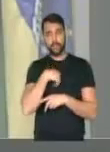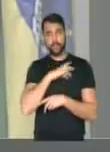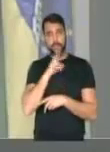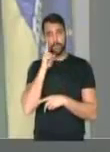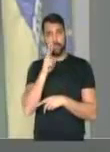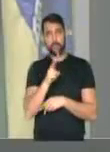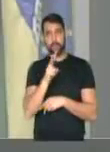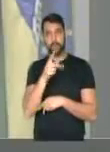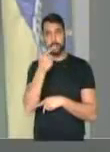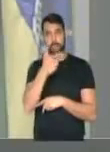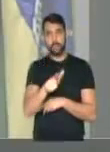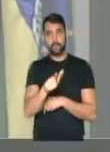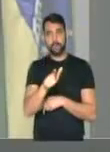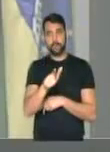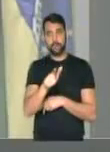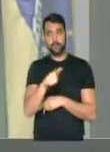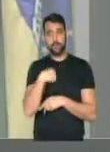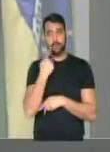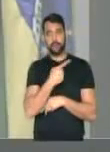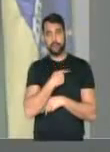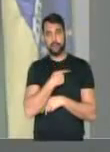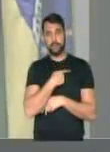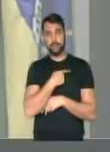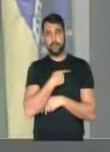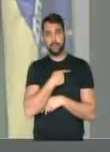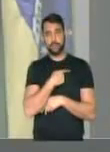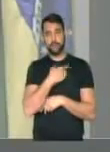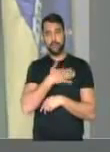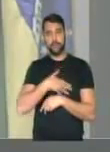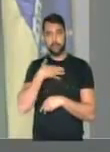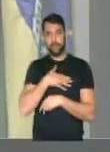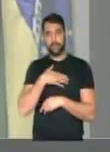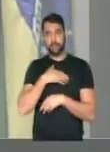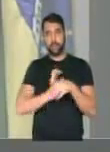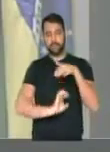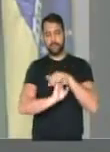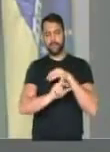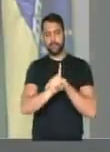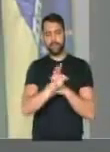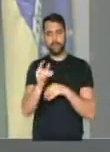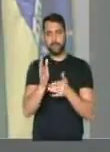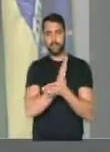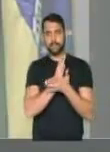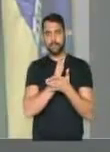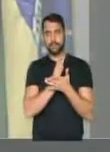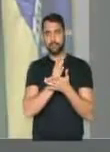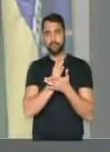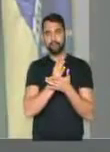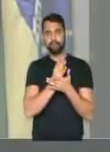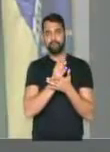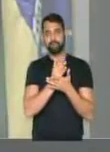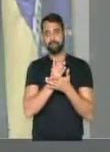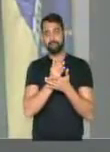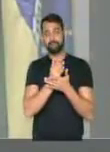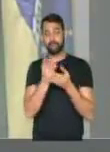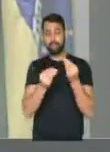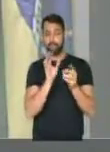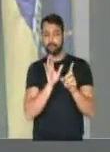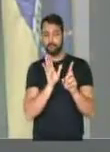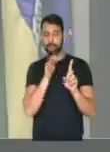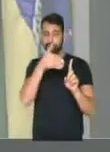ver novamente a nossa tão querida Petrobras ser combalida novamente e ser